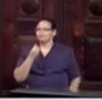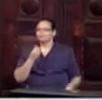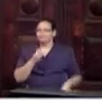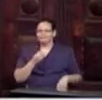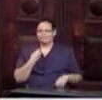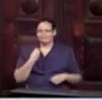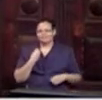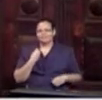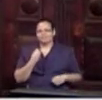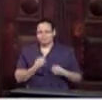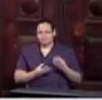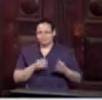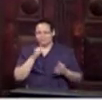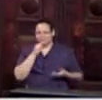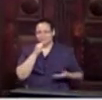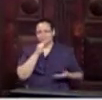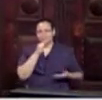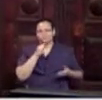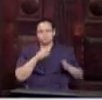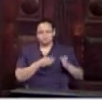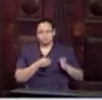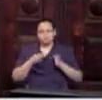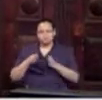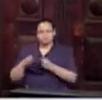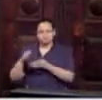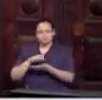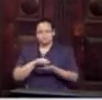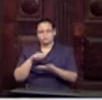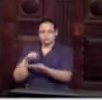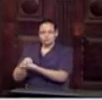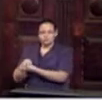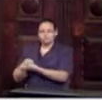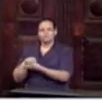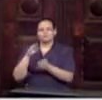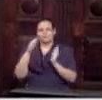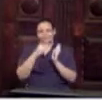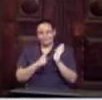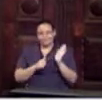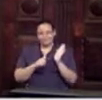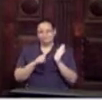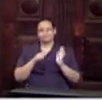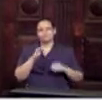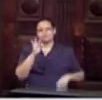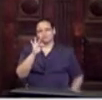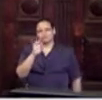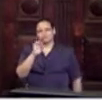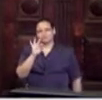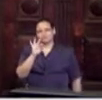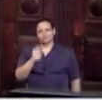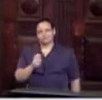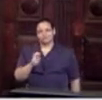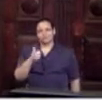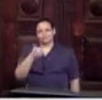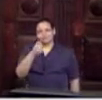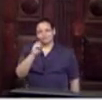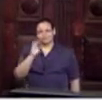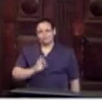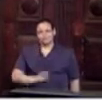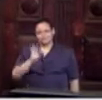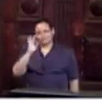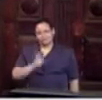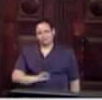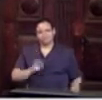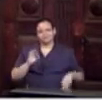é o fato de que essas cadeias seriam excluídas dos efeitos do FEF, que é a contribuição de 10% da